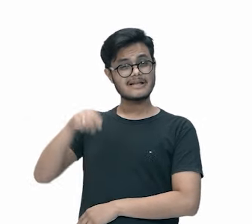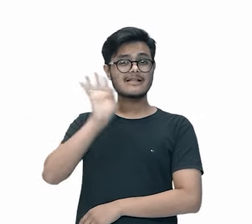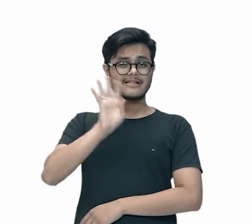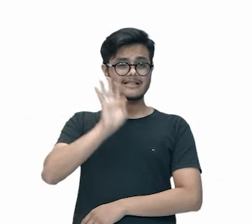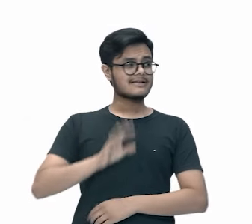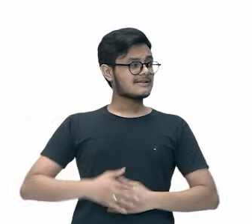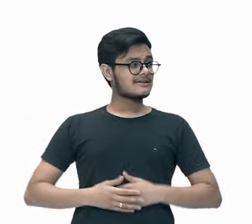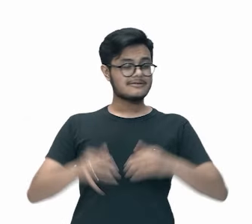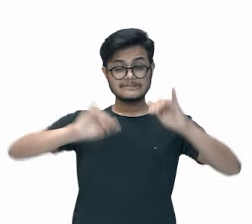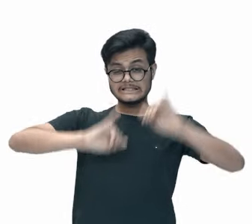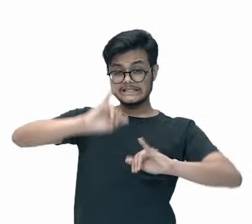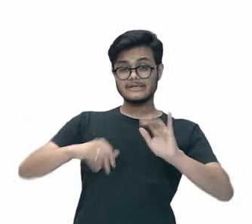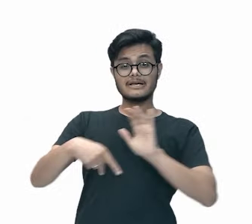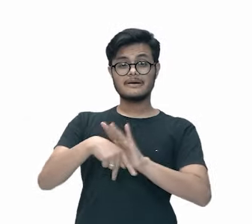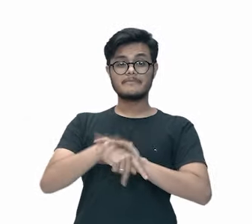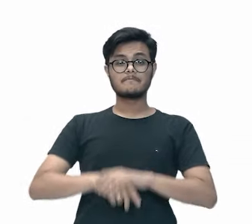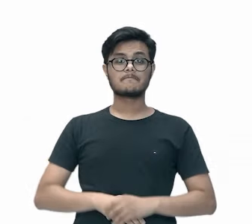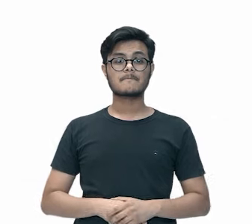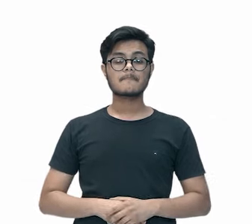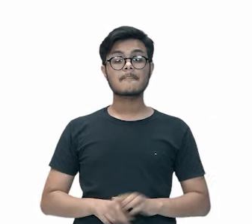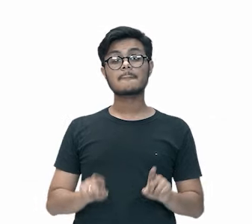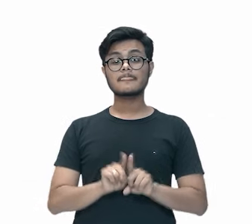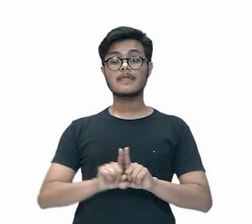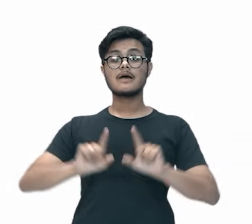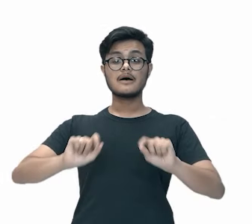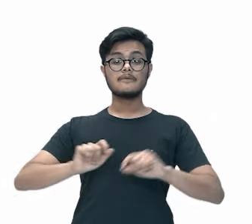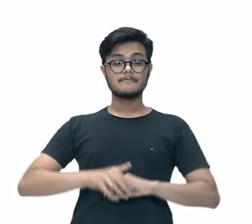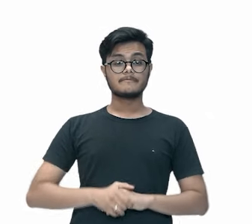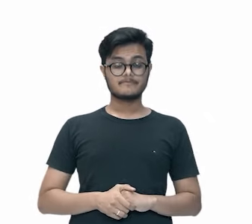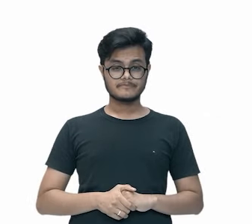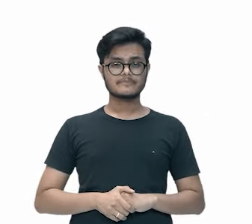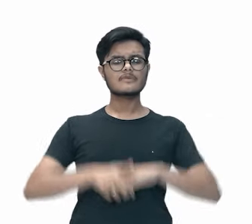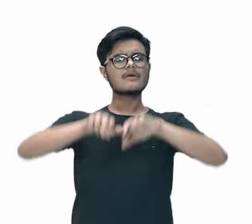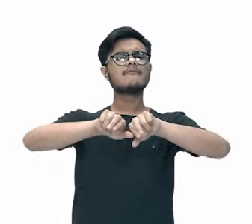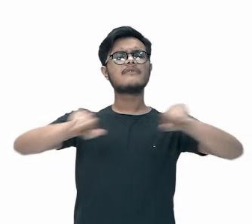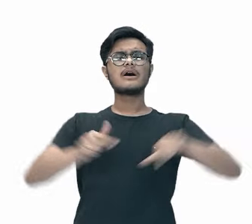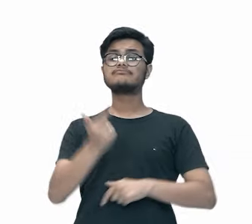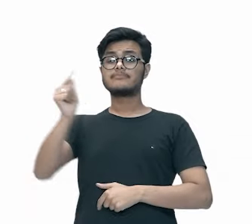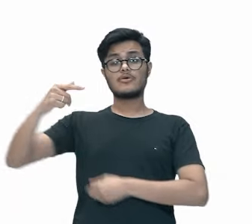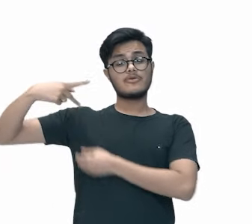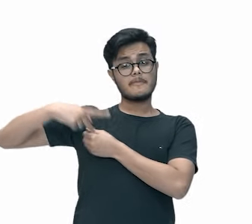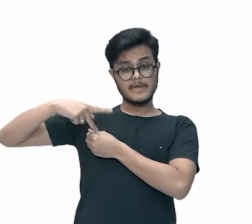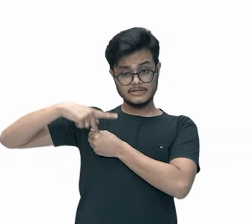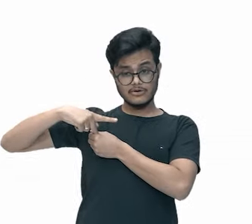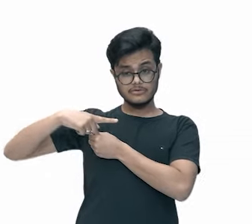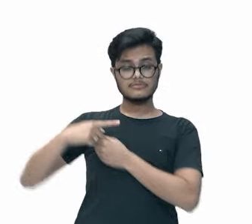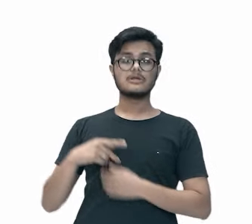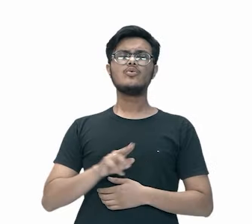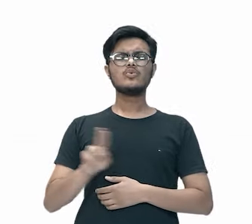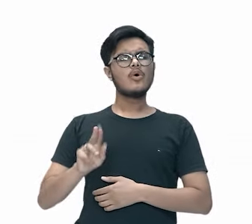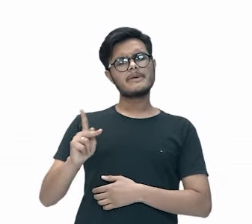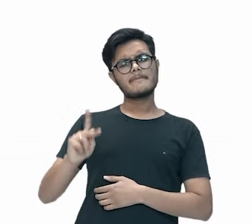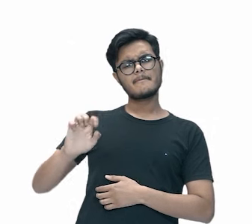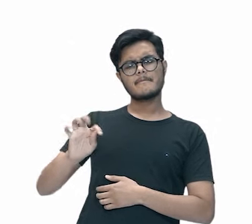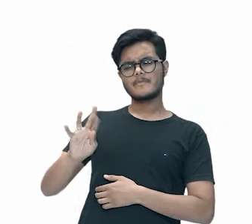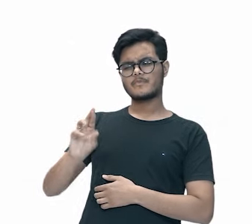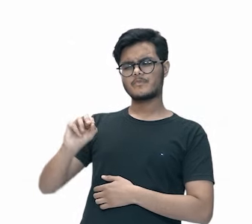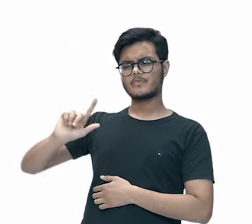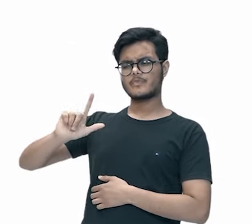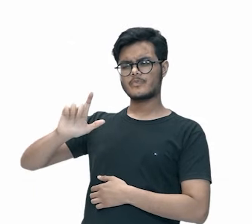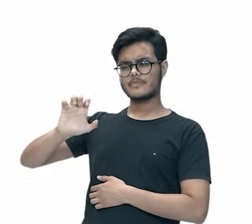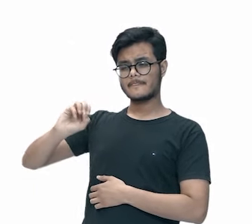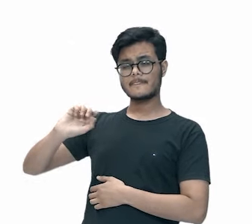da parafina. Nós temos os derivados de petróleo de uma forma geral, né? E aí eu trouxe o